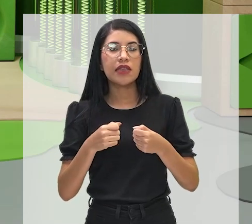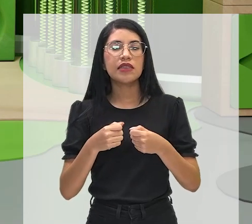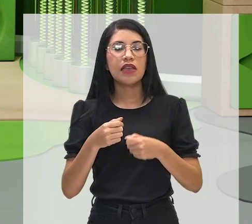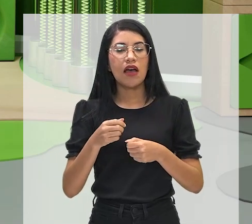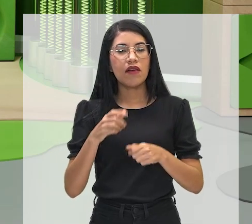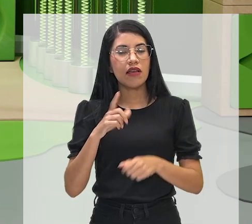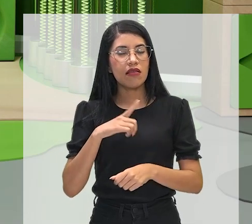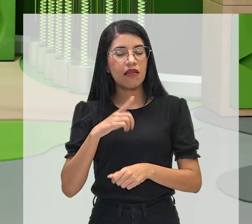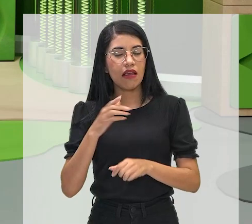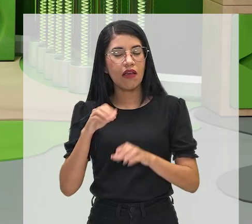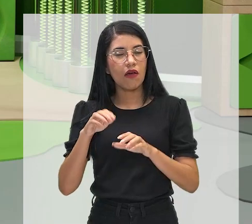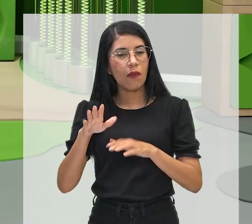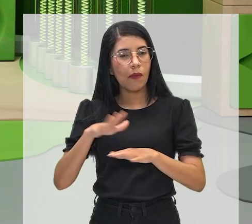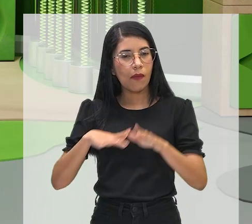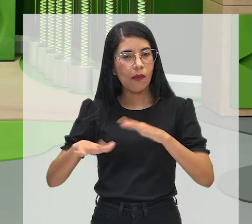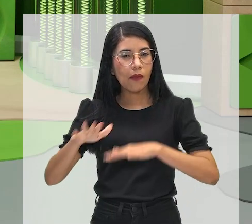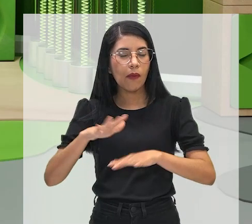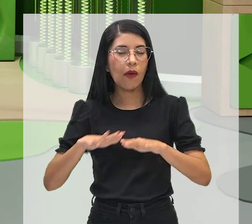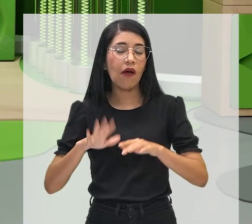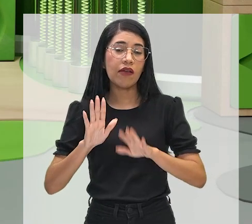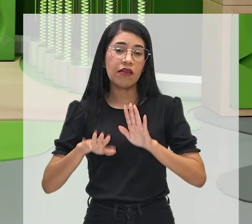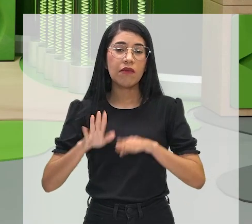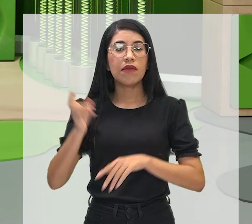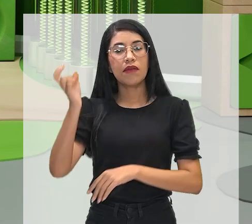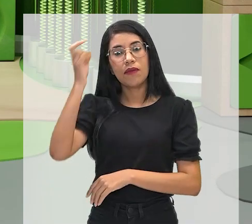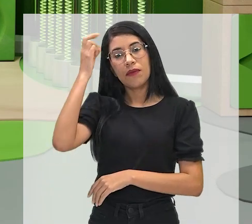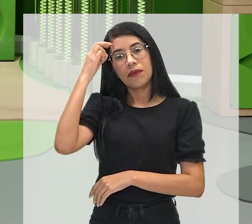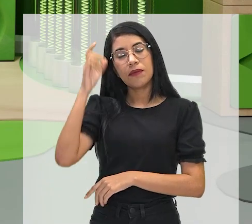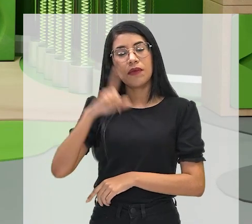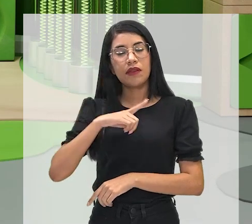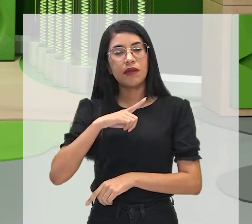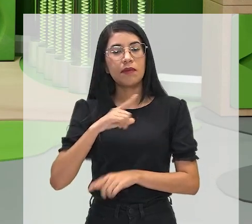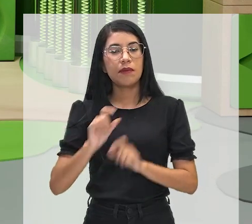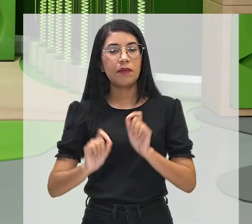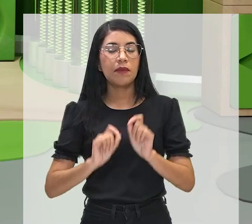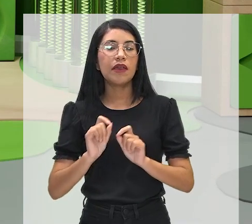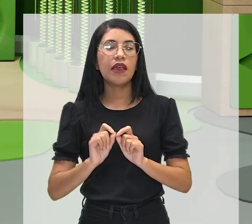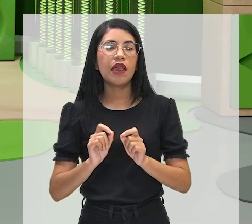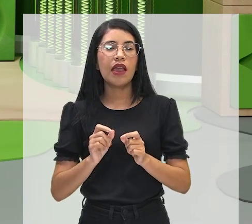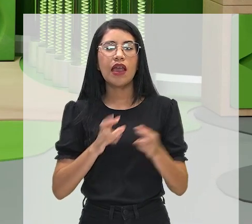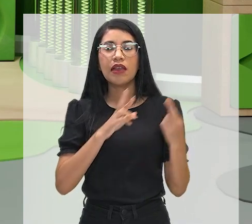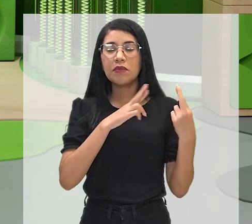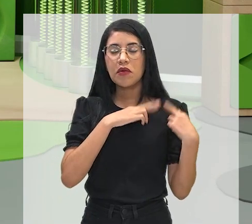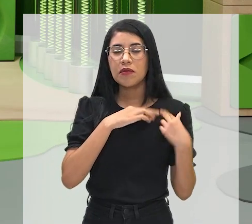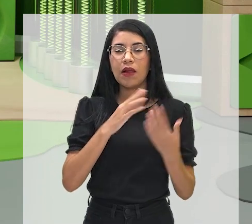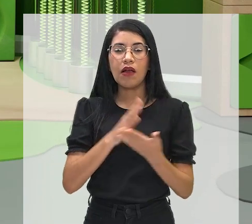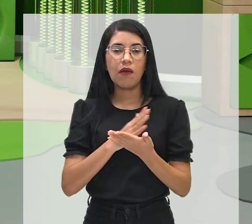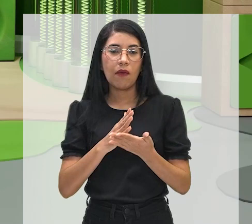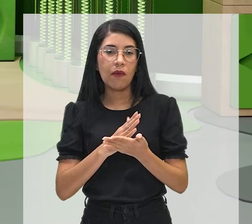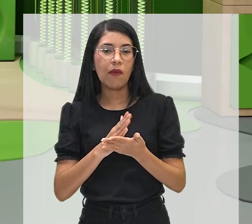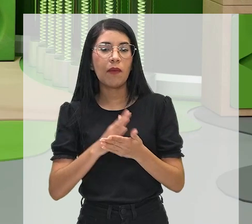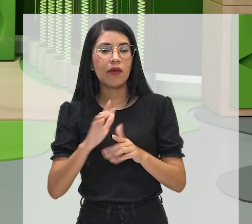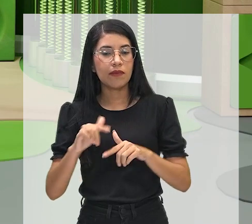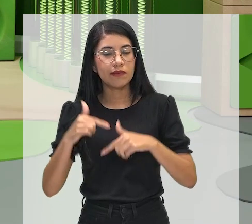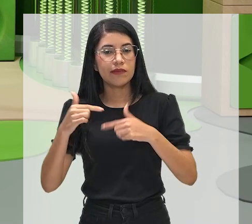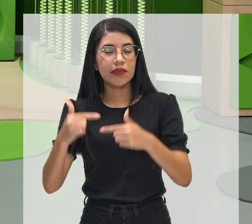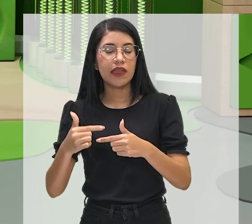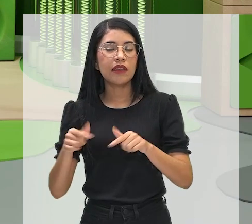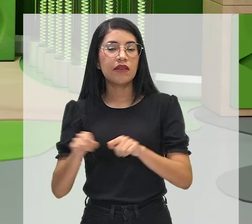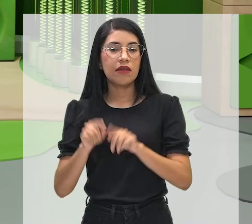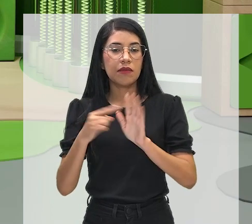outras culturas, dependendo aí de onde for, ele vai ter que assumir alguns papéis, vai ter que mostrar para